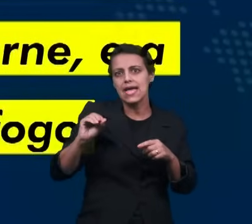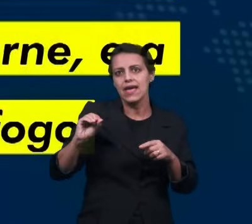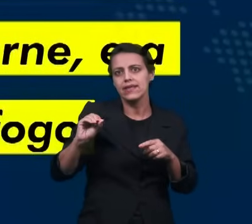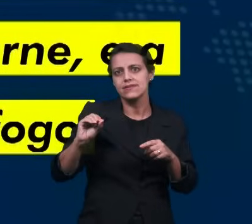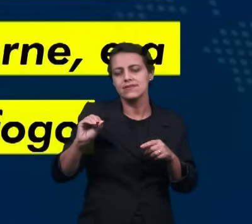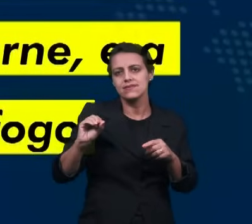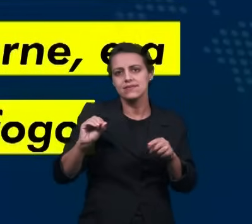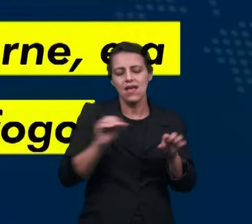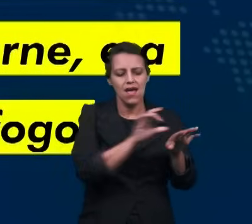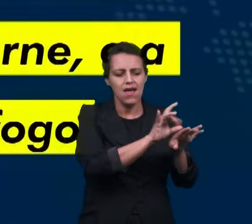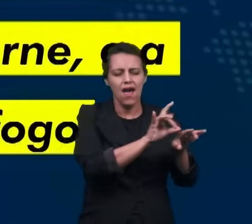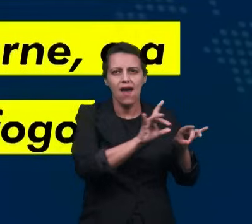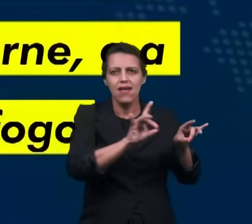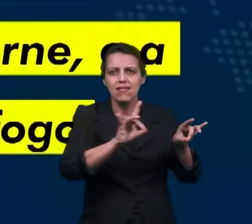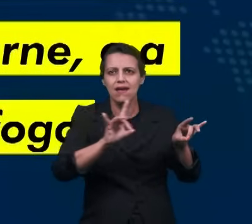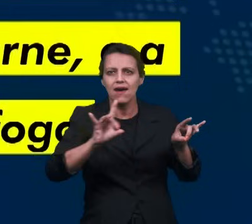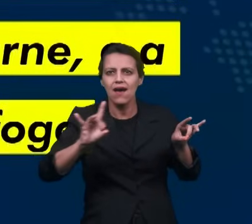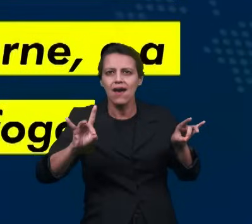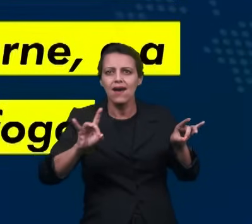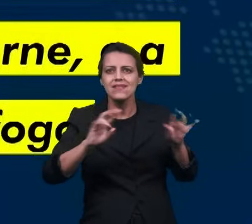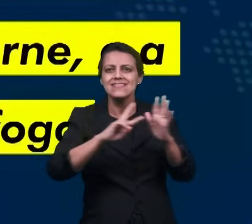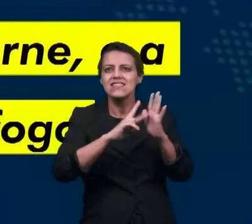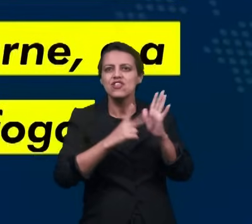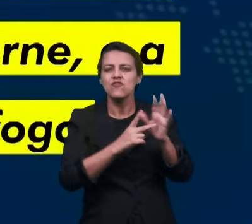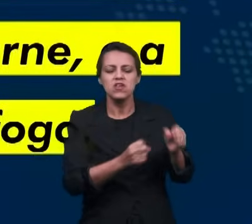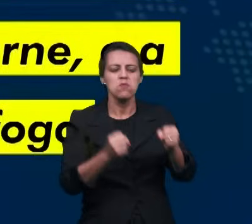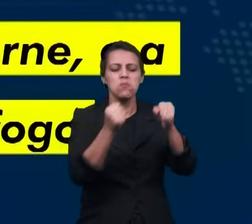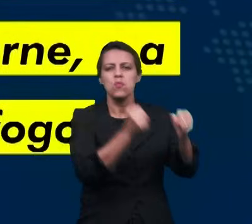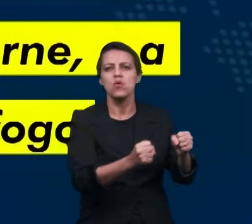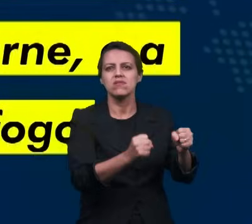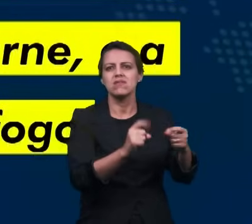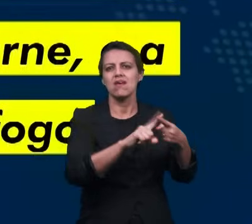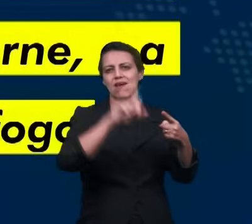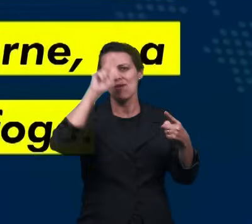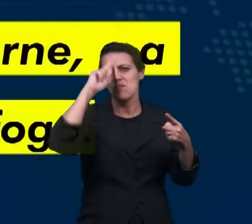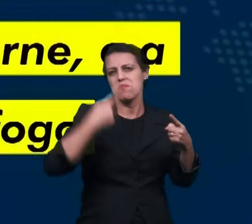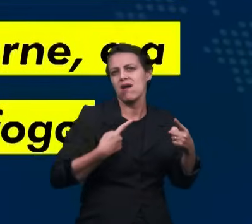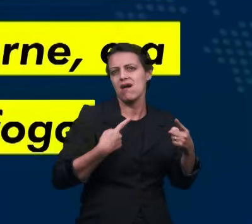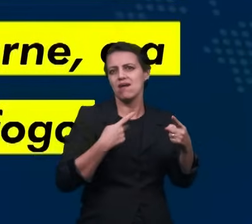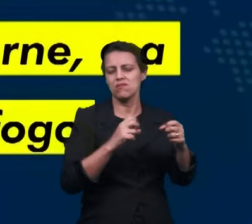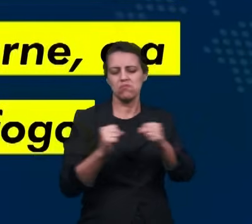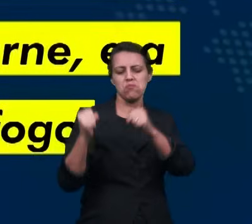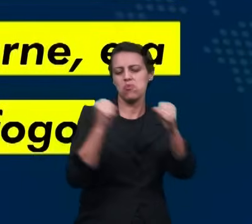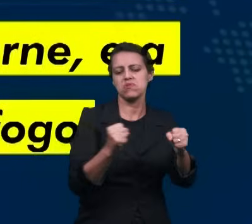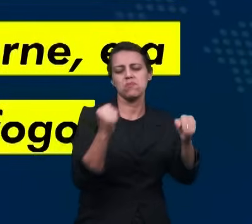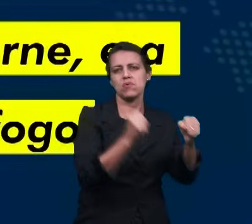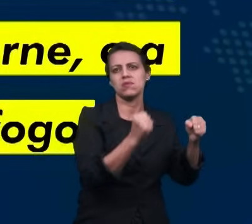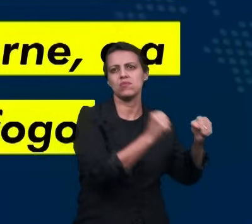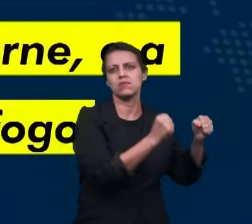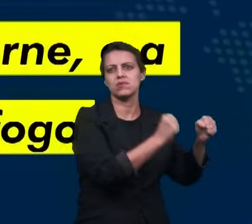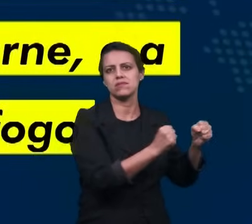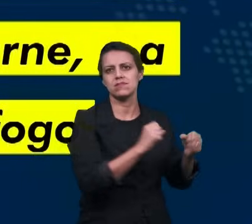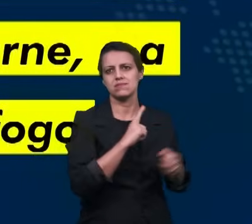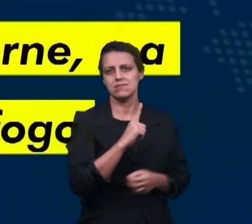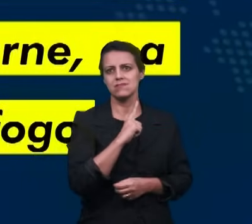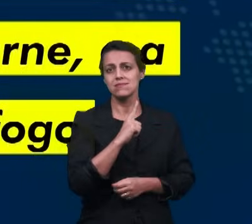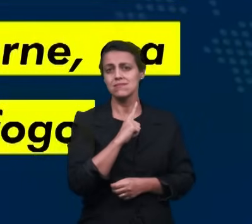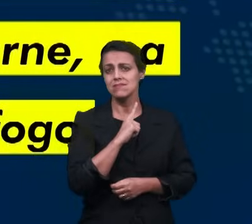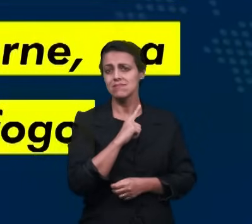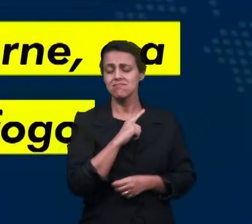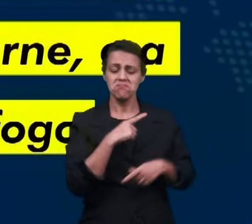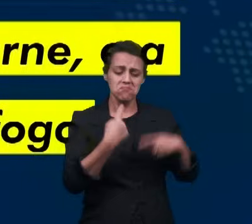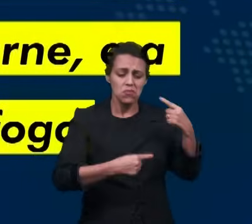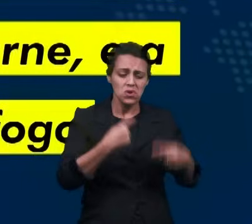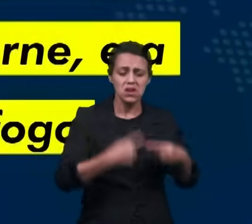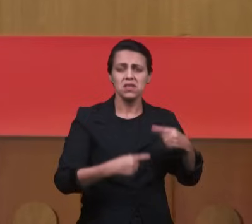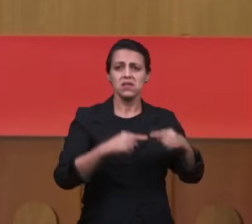não estamos, a igreja não pode estar firmada em poder humano. O poder humano é necessário, a política é necessária, tudo que aí